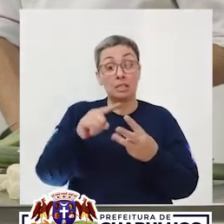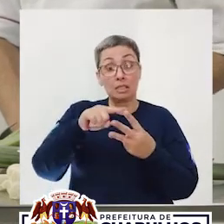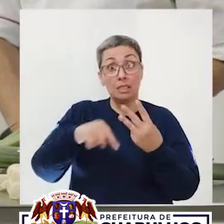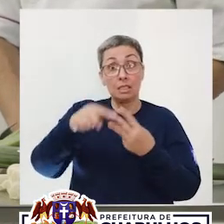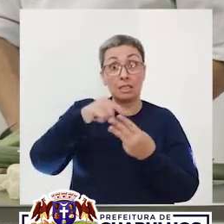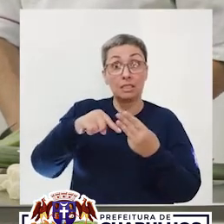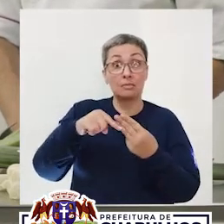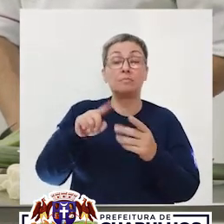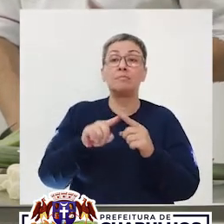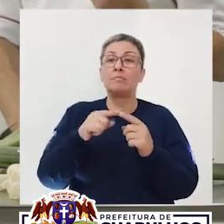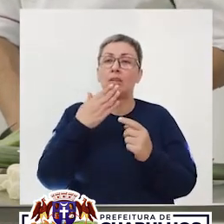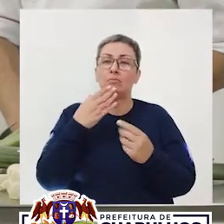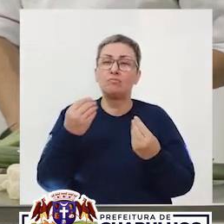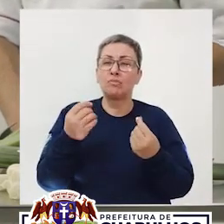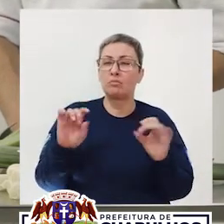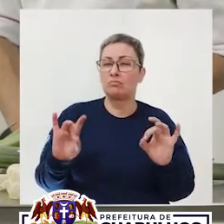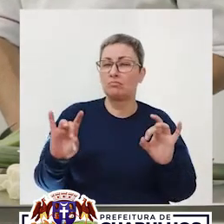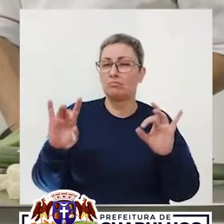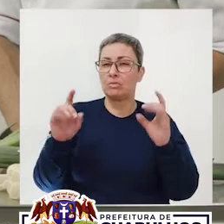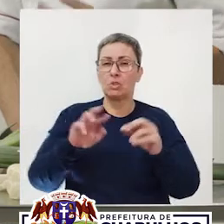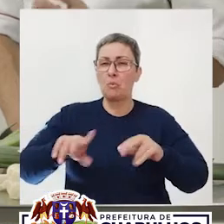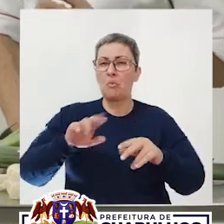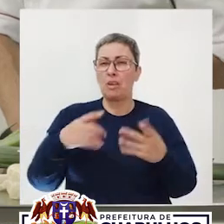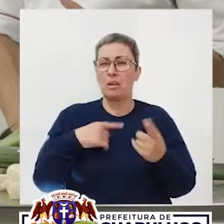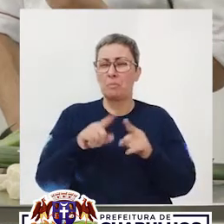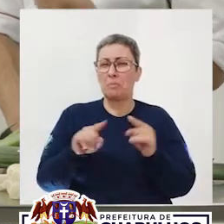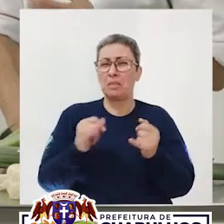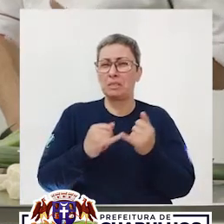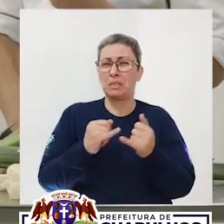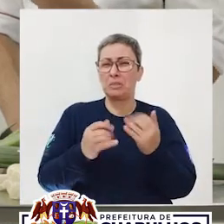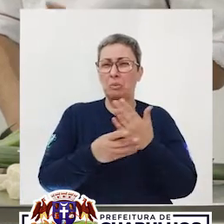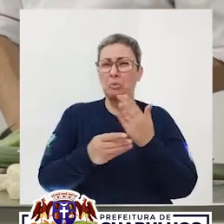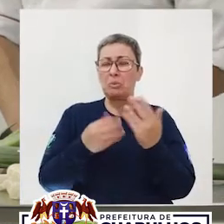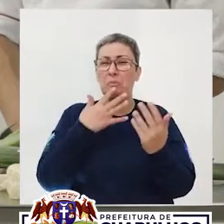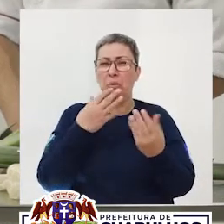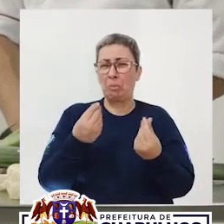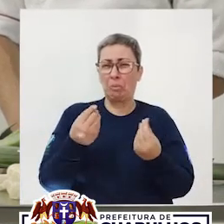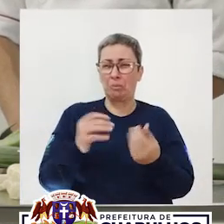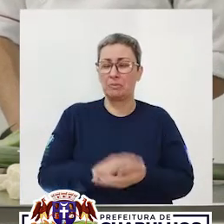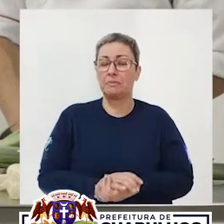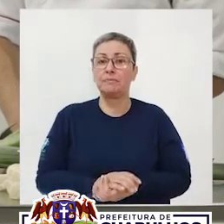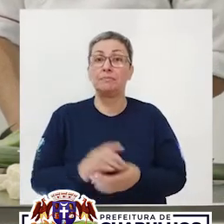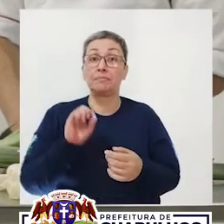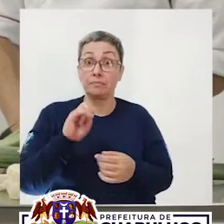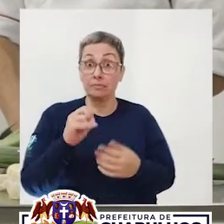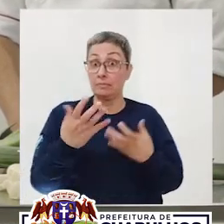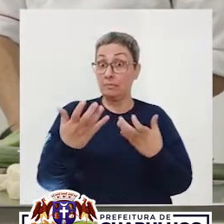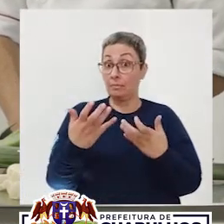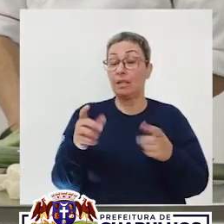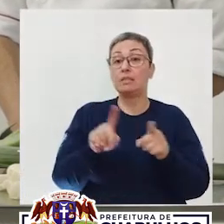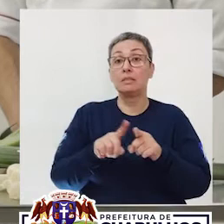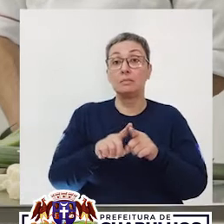essas três misturas, dá um sabor mais especial. Não fica aquele gosto de gordura na boca, né, Noeli? Se